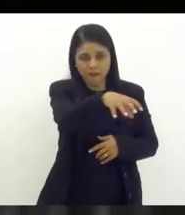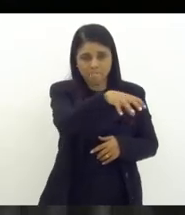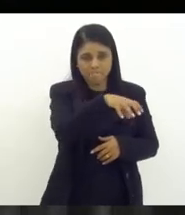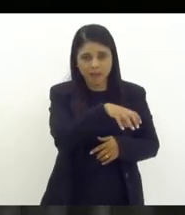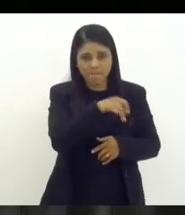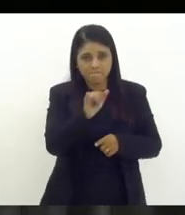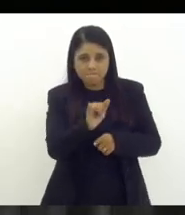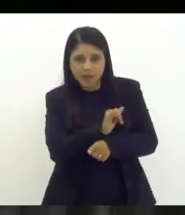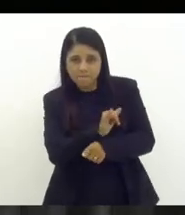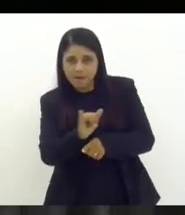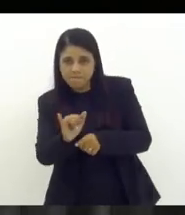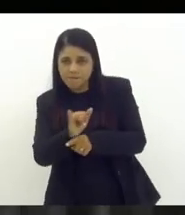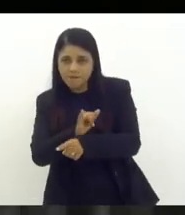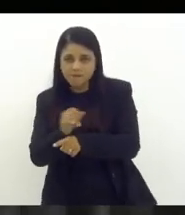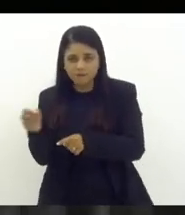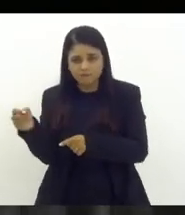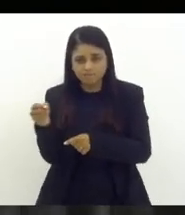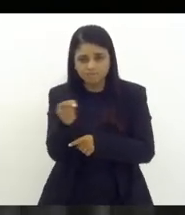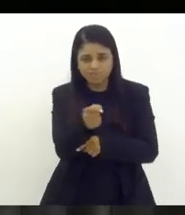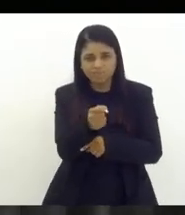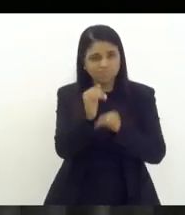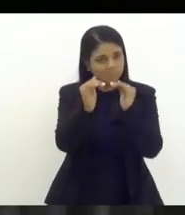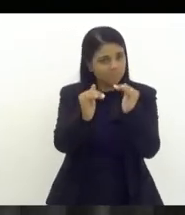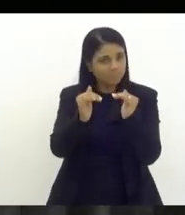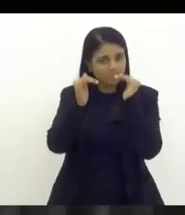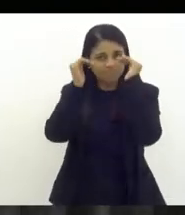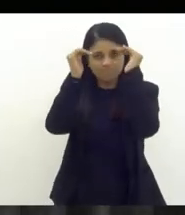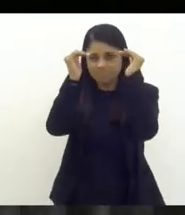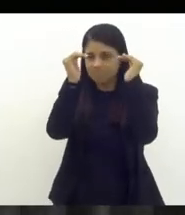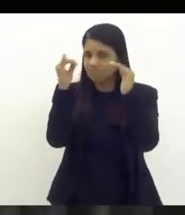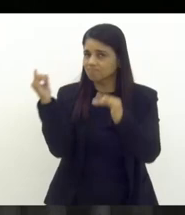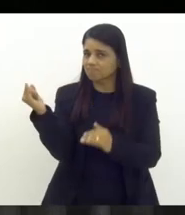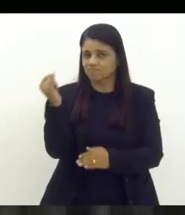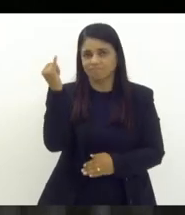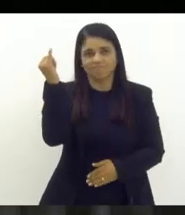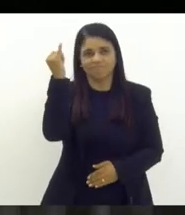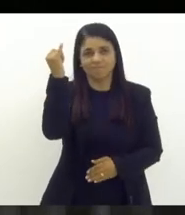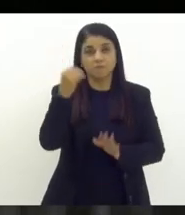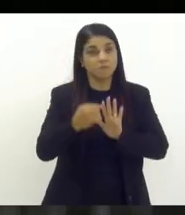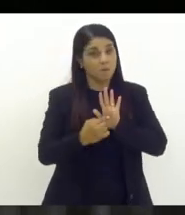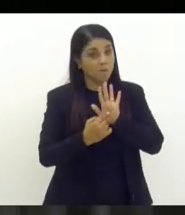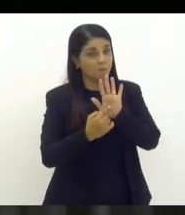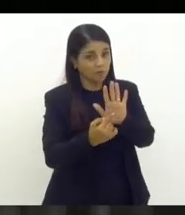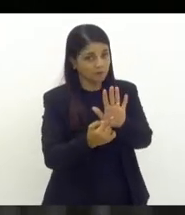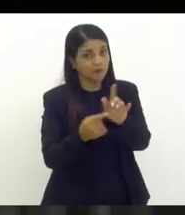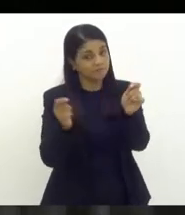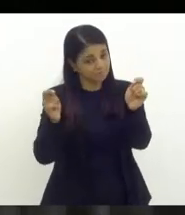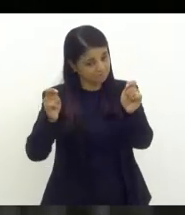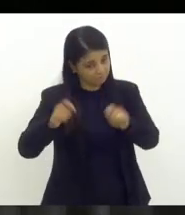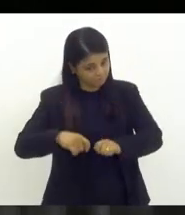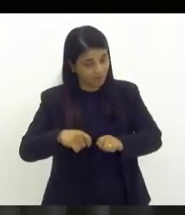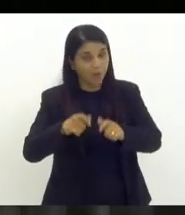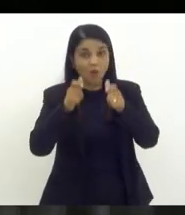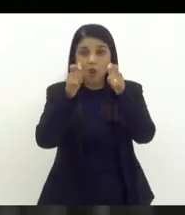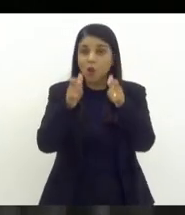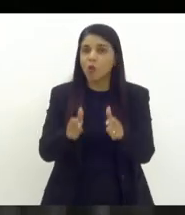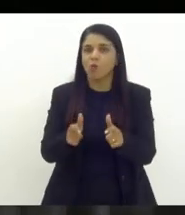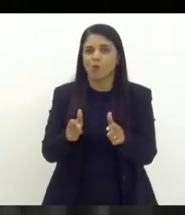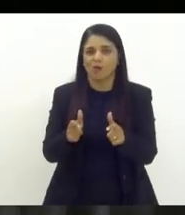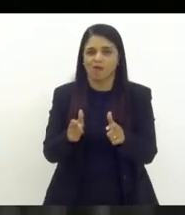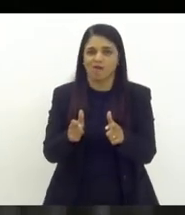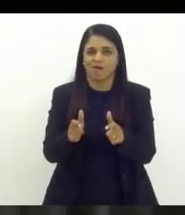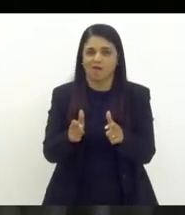gente ocupe cargos importantes para mostrar que também é um lugar que